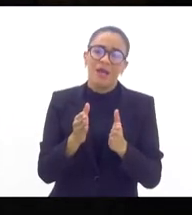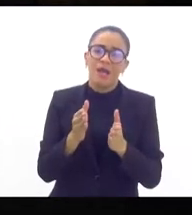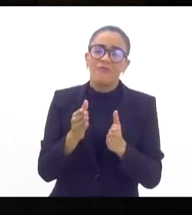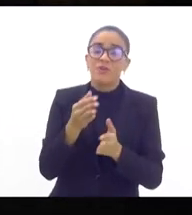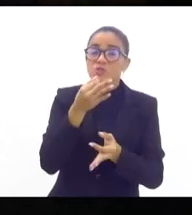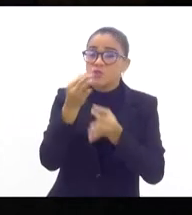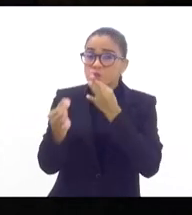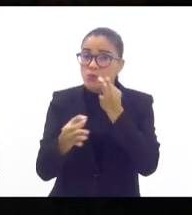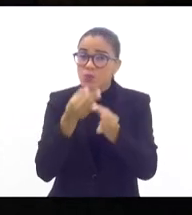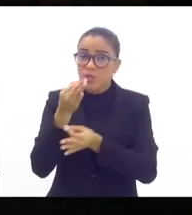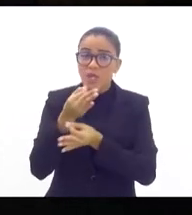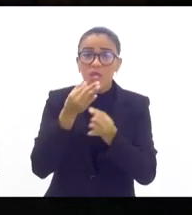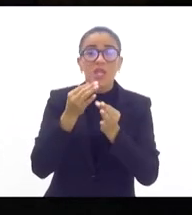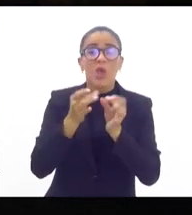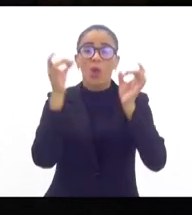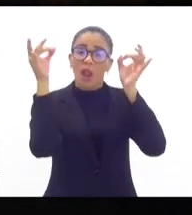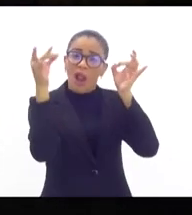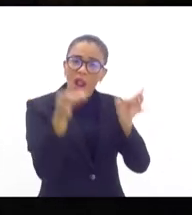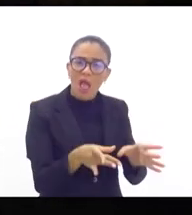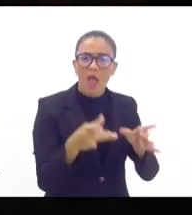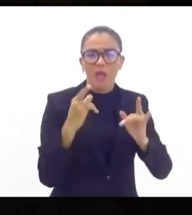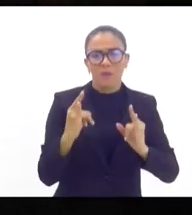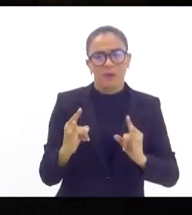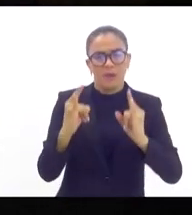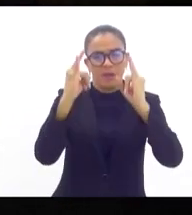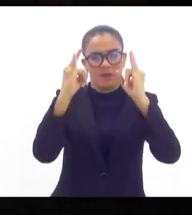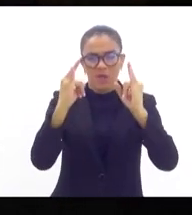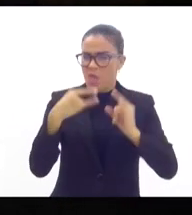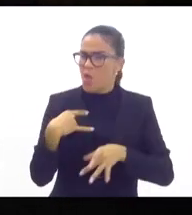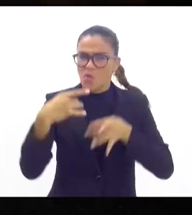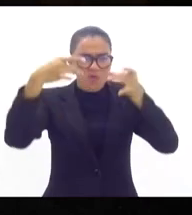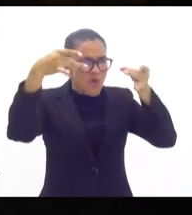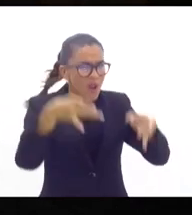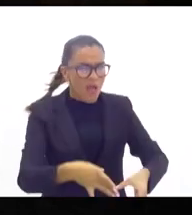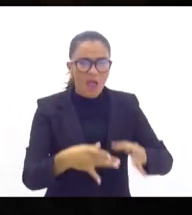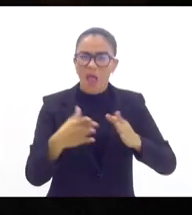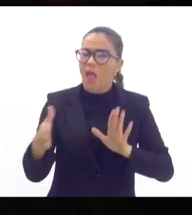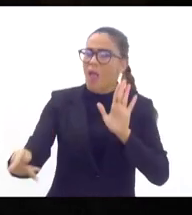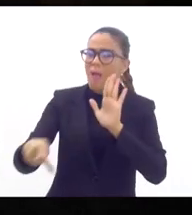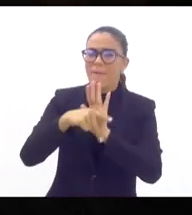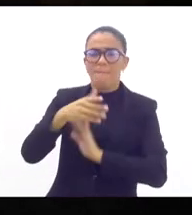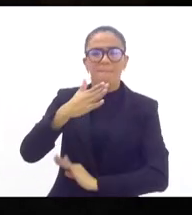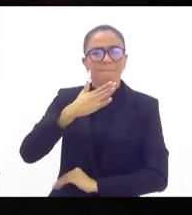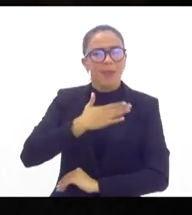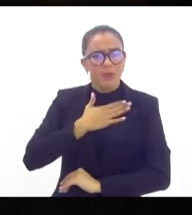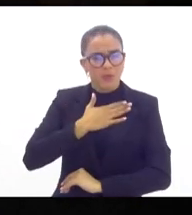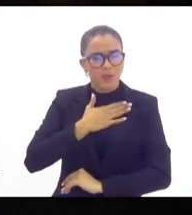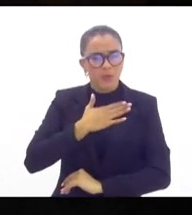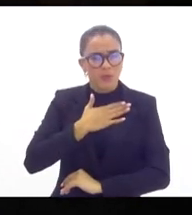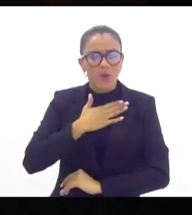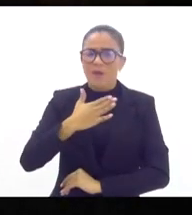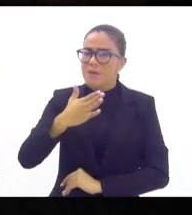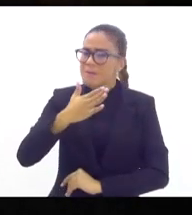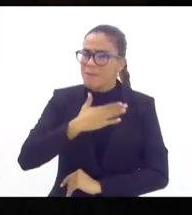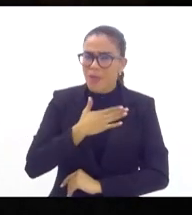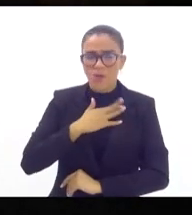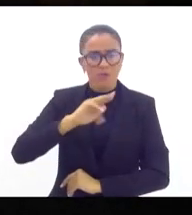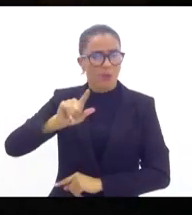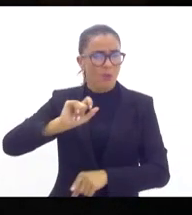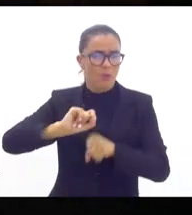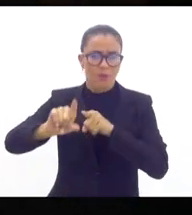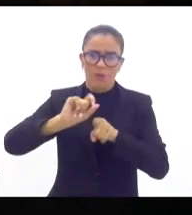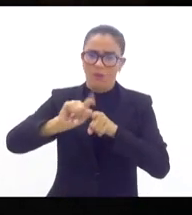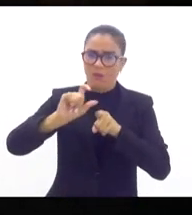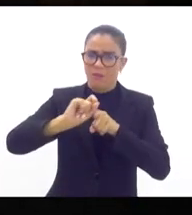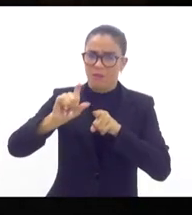sugerido até que eu saia do meu apartamento eu não vou sair do que é meu é meu não é alugado